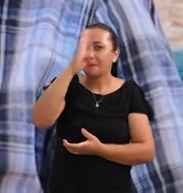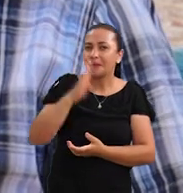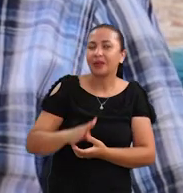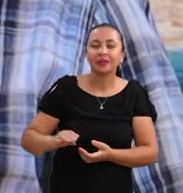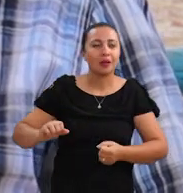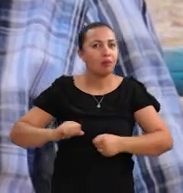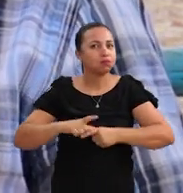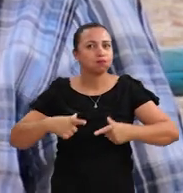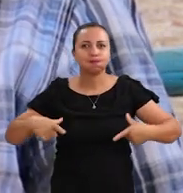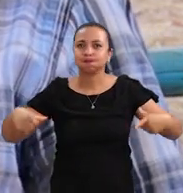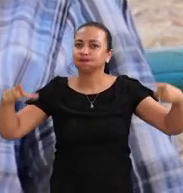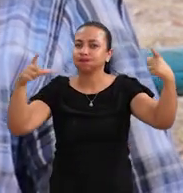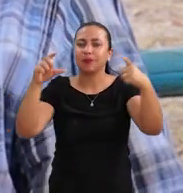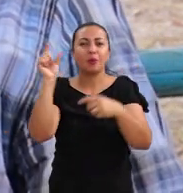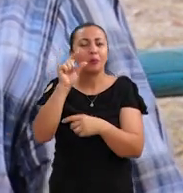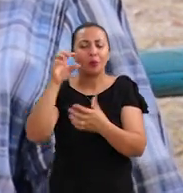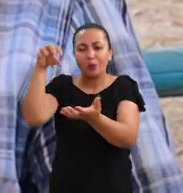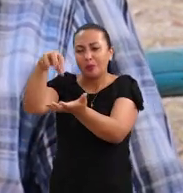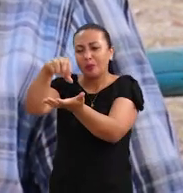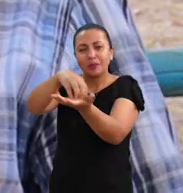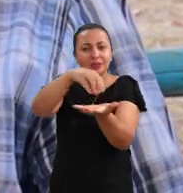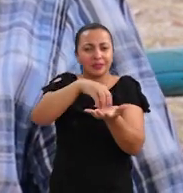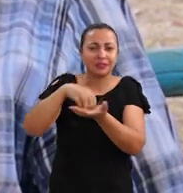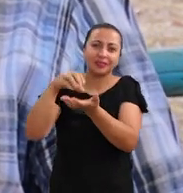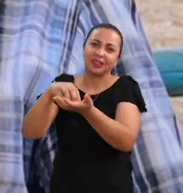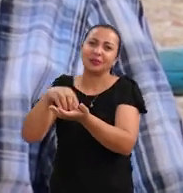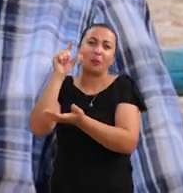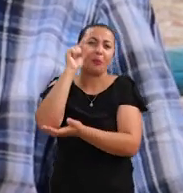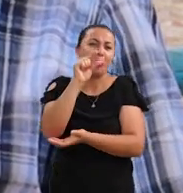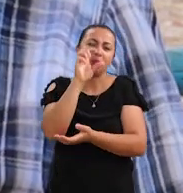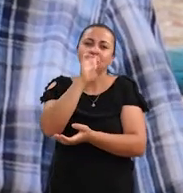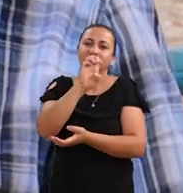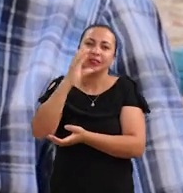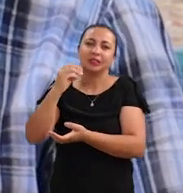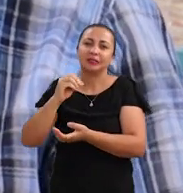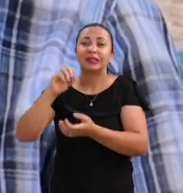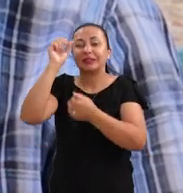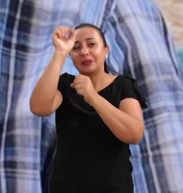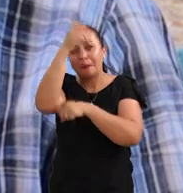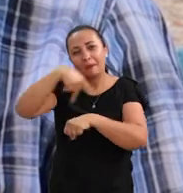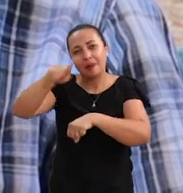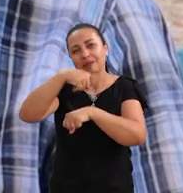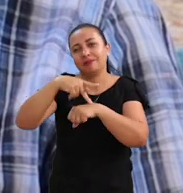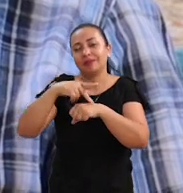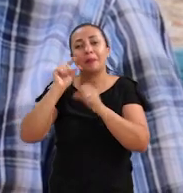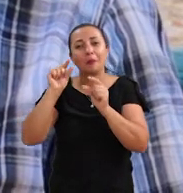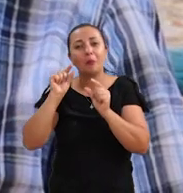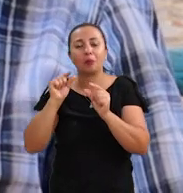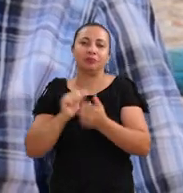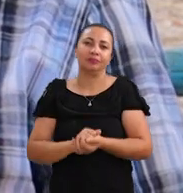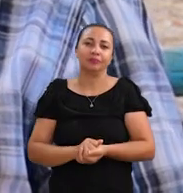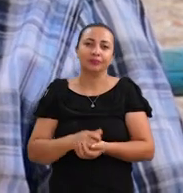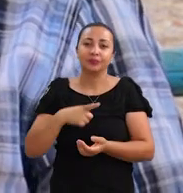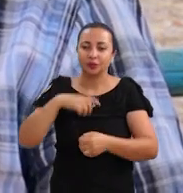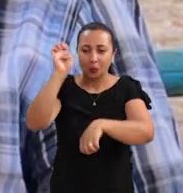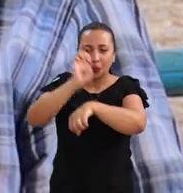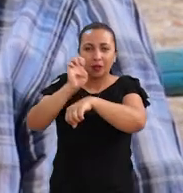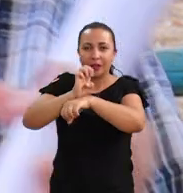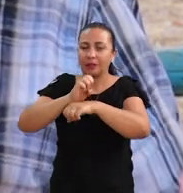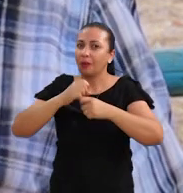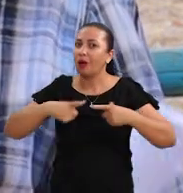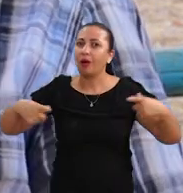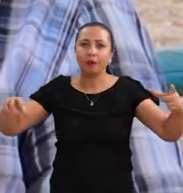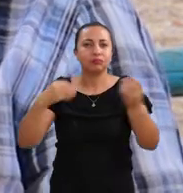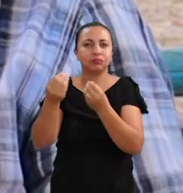O Brasil é muito grande, são poucos ainda os centros de ecoterapia distribuídos pelo país. É muito pouco, né? Nós temos um